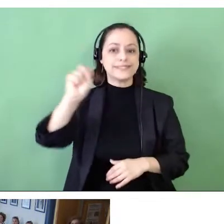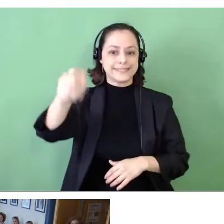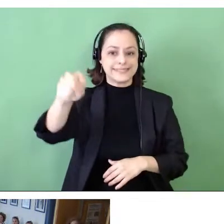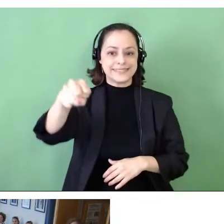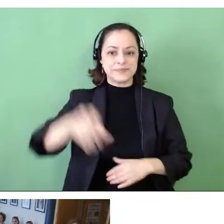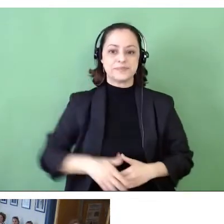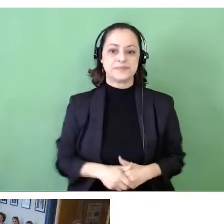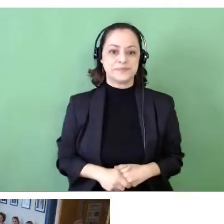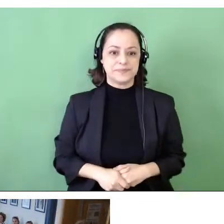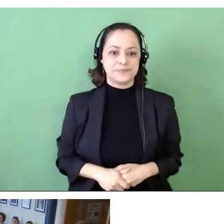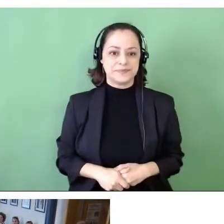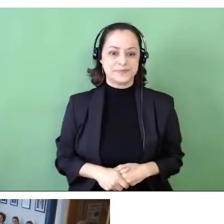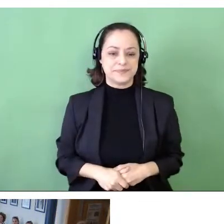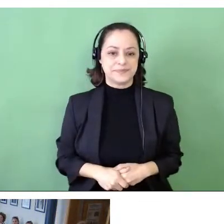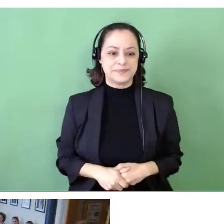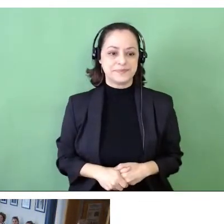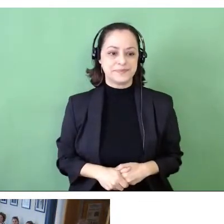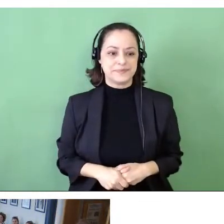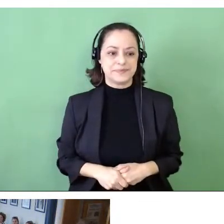Não. É na sala.